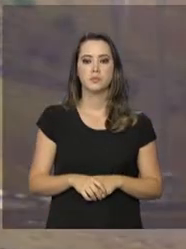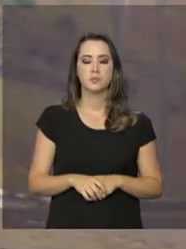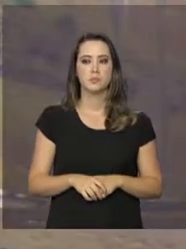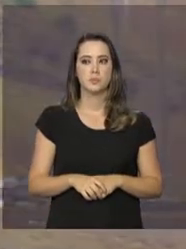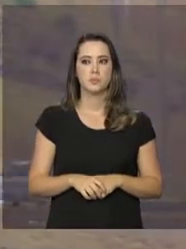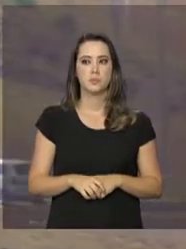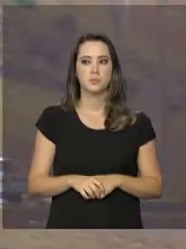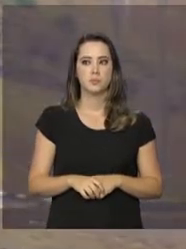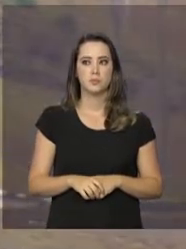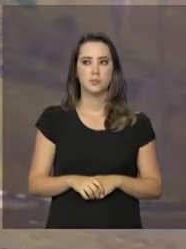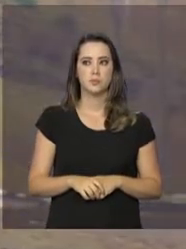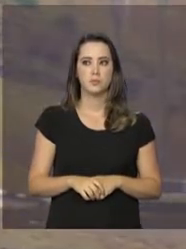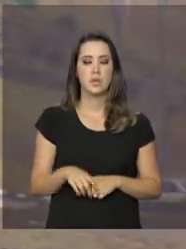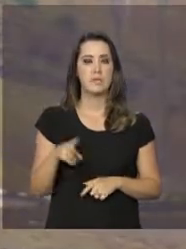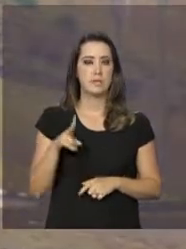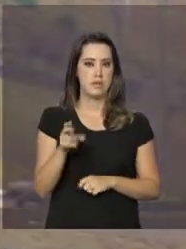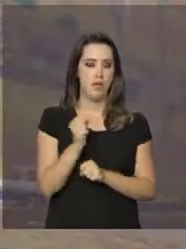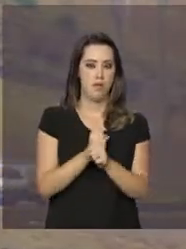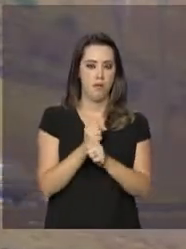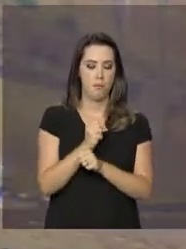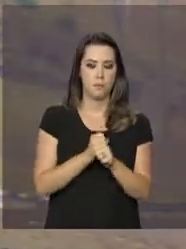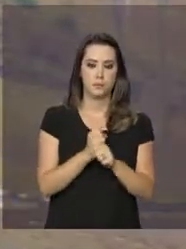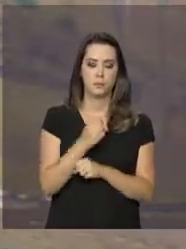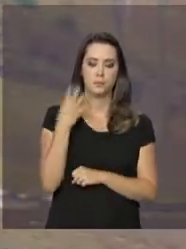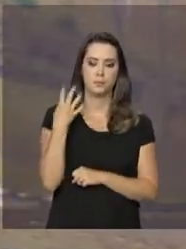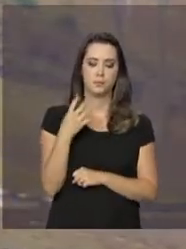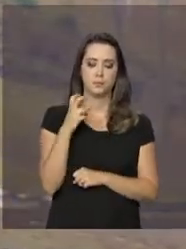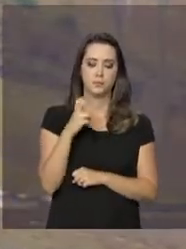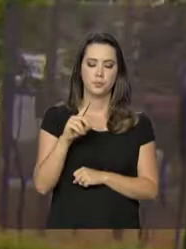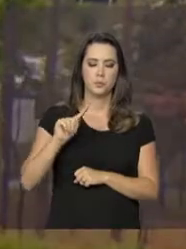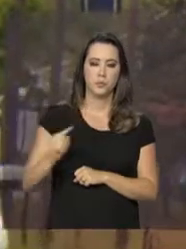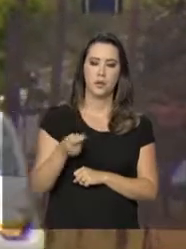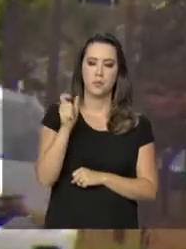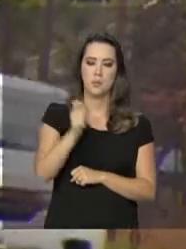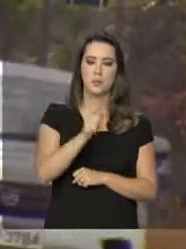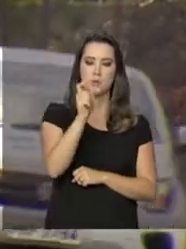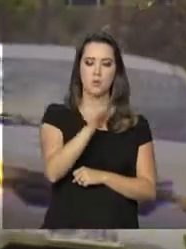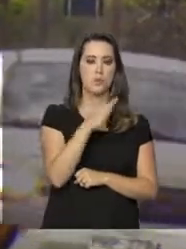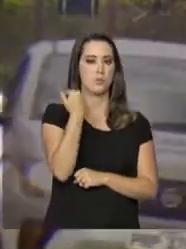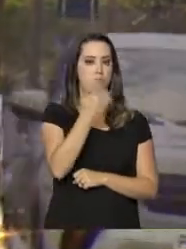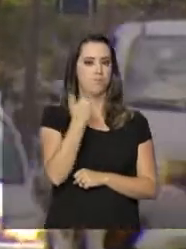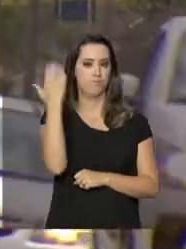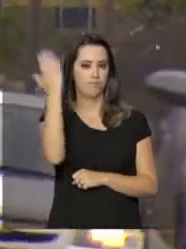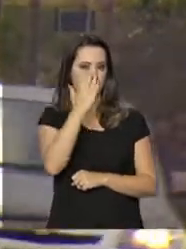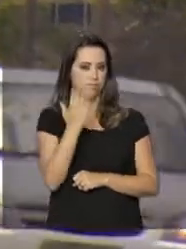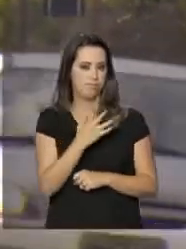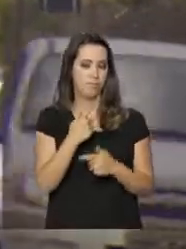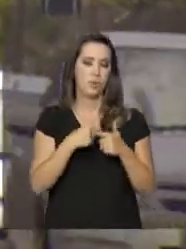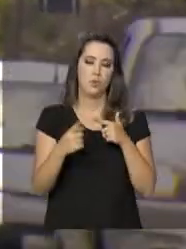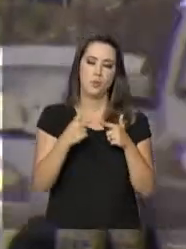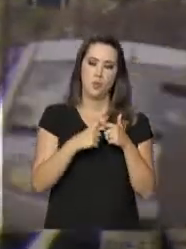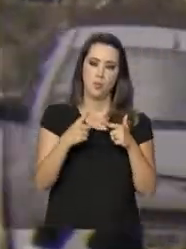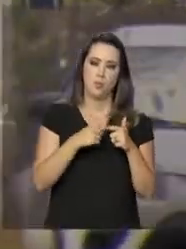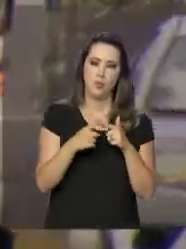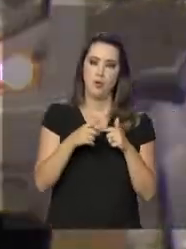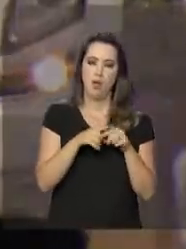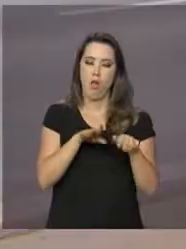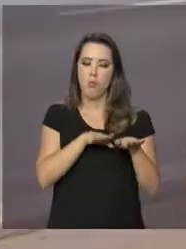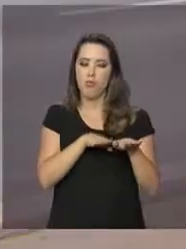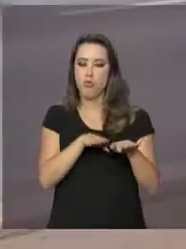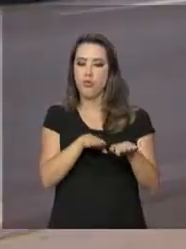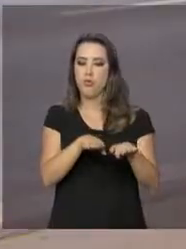a cada ano cerca de 45 mil pessoas morrem no brasil por causa de acidentes de trânsito